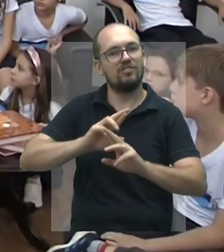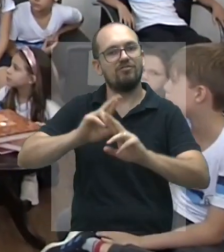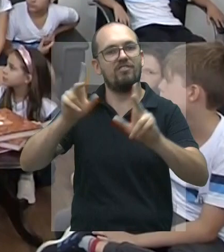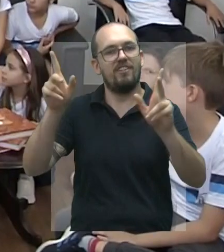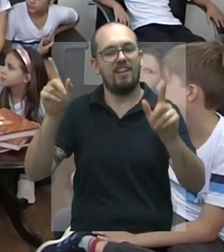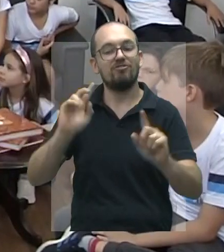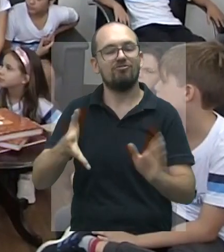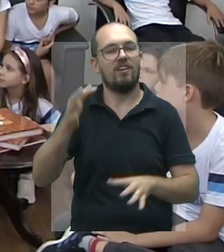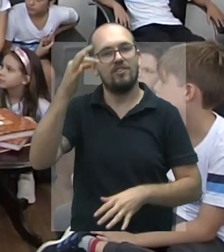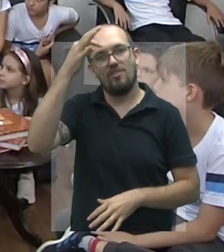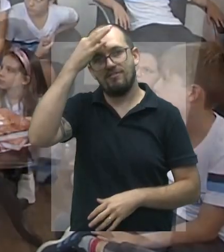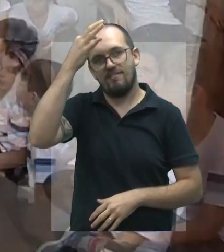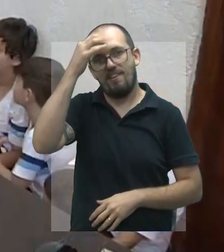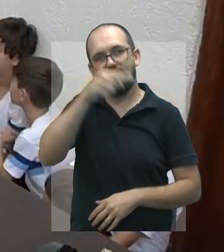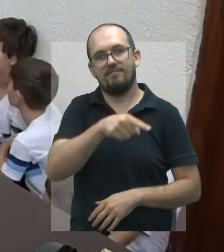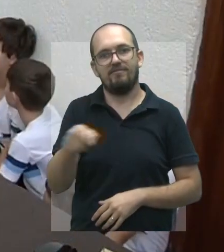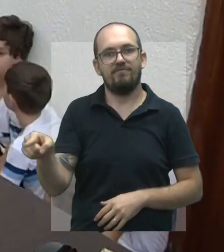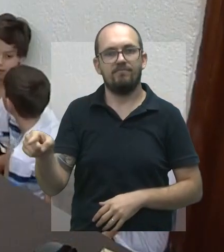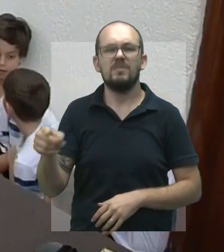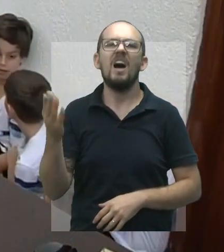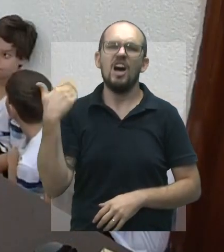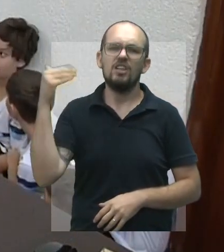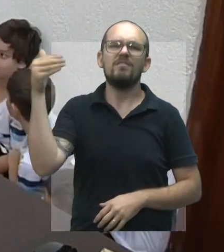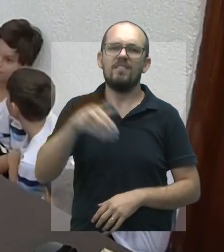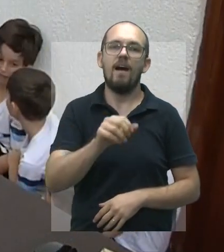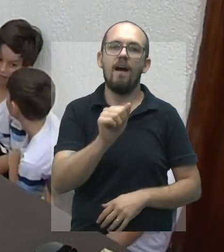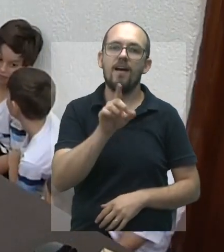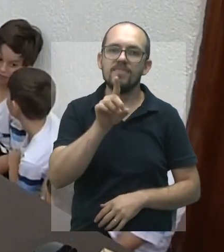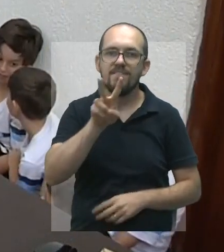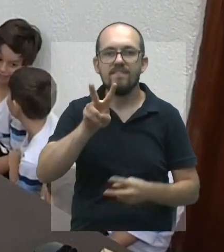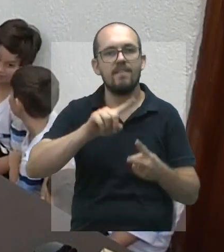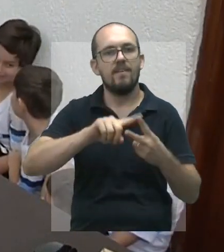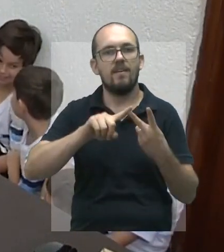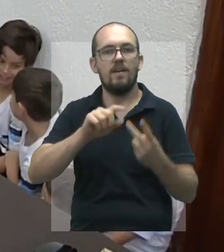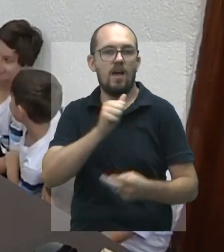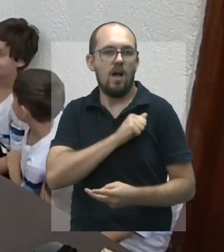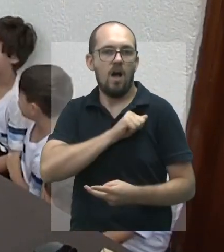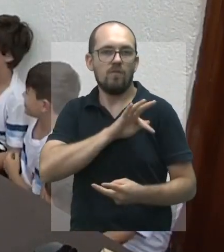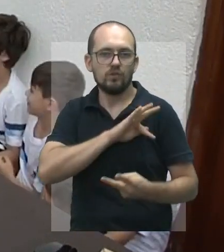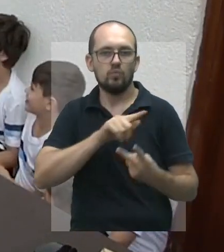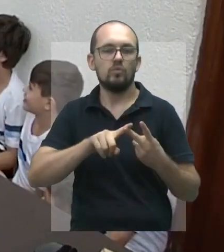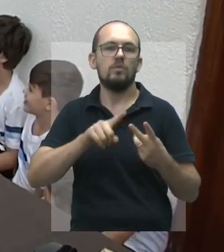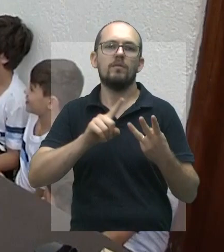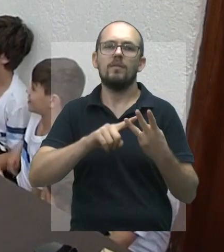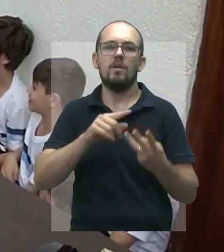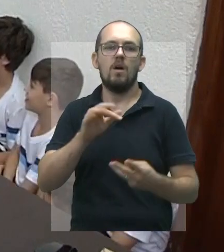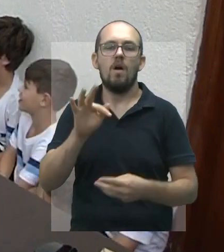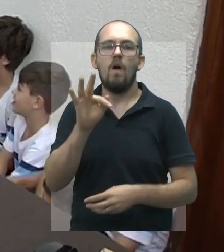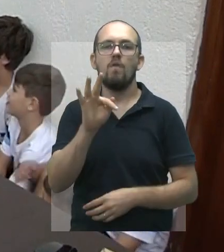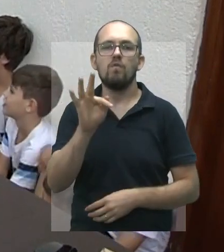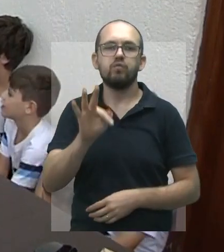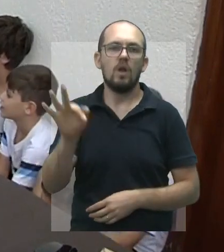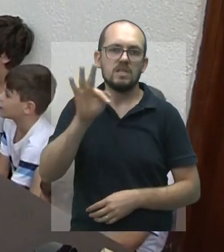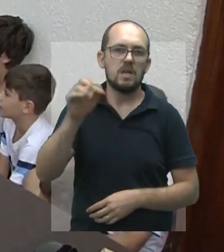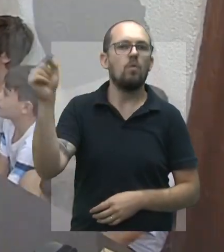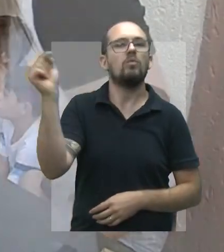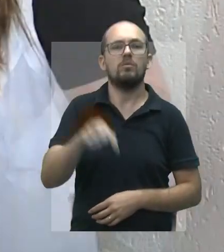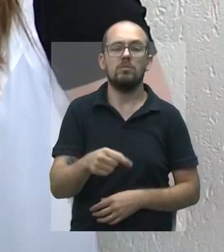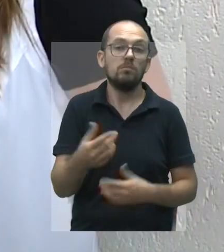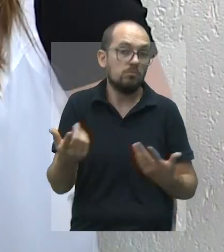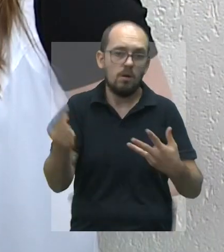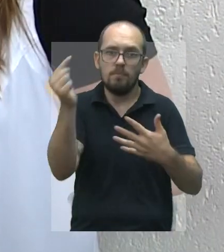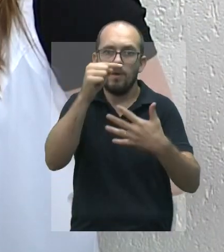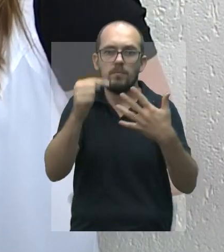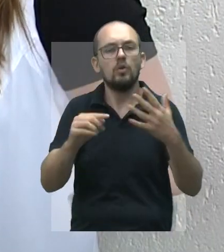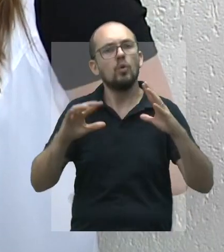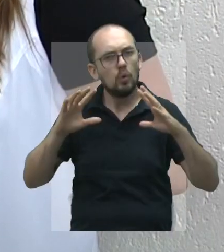Com consciência. Nós já tivemos aqui o ADV, nós tivemos o Álvaro Fraga, nós tivemos agora a Fundação, enfim, para que todas elas